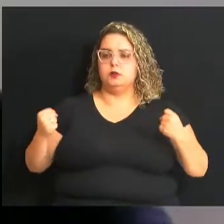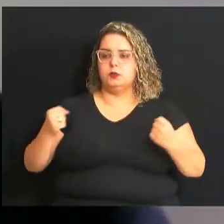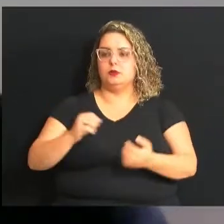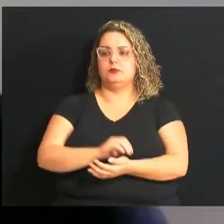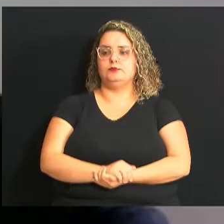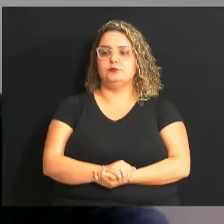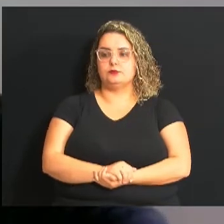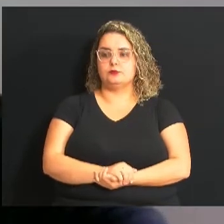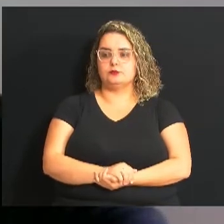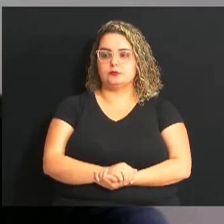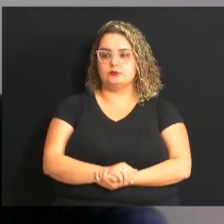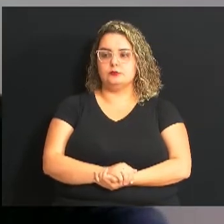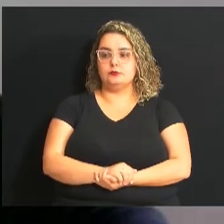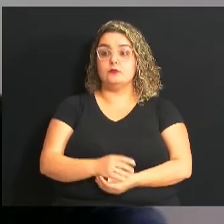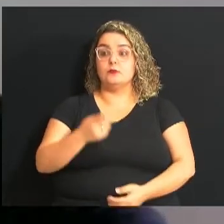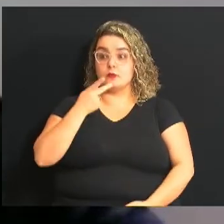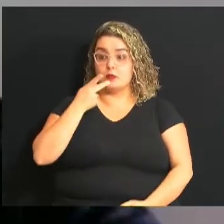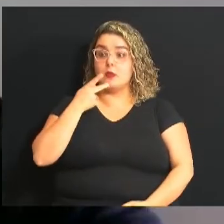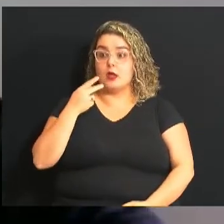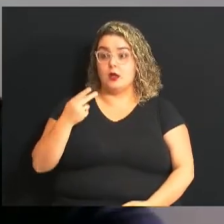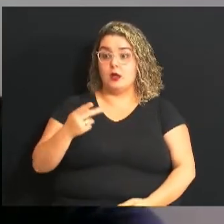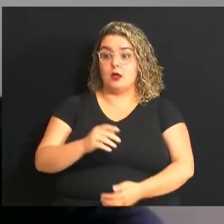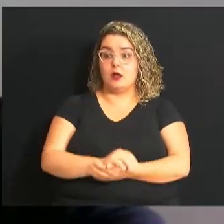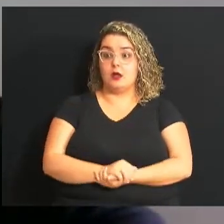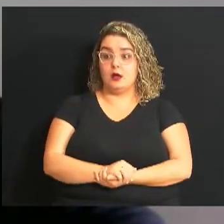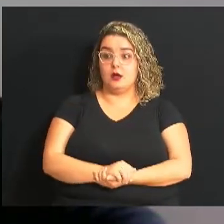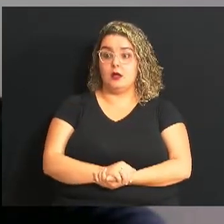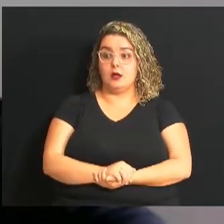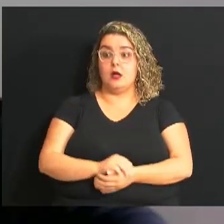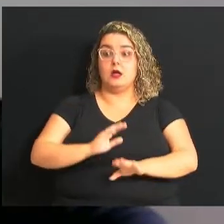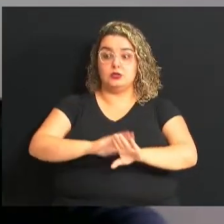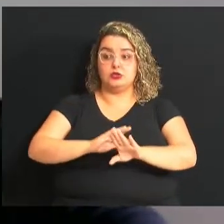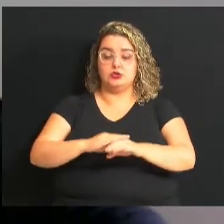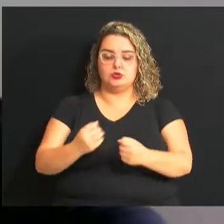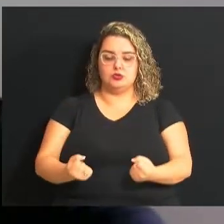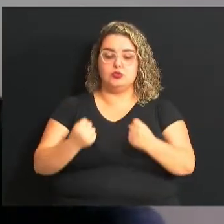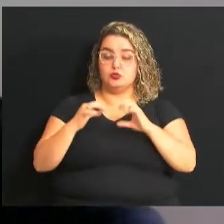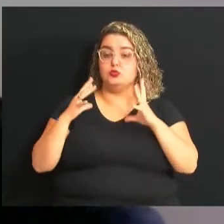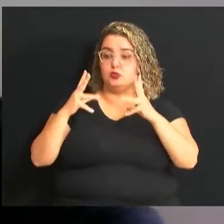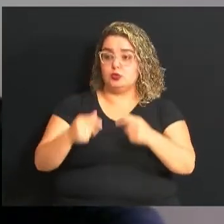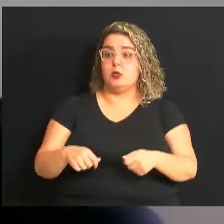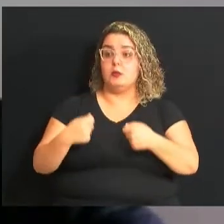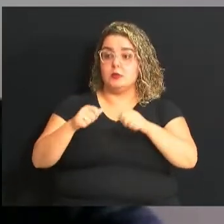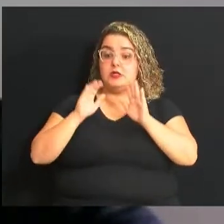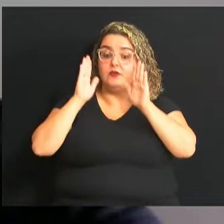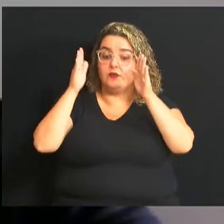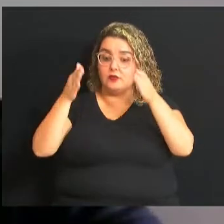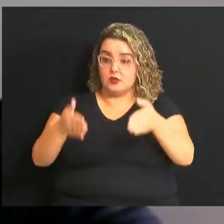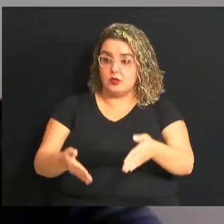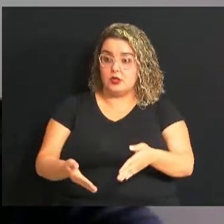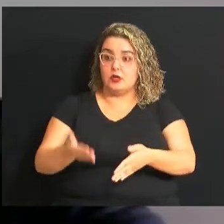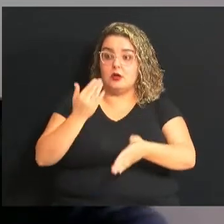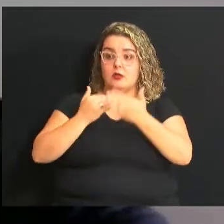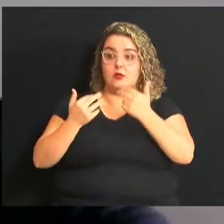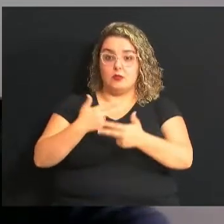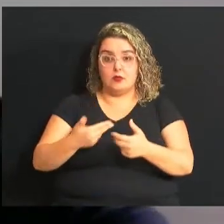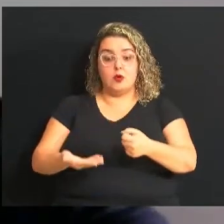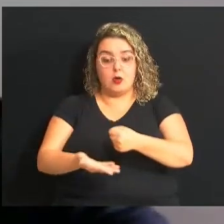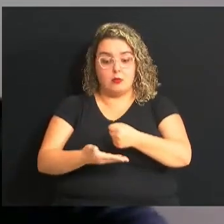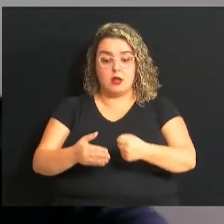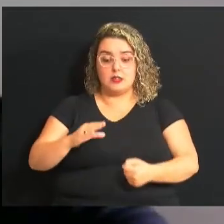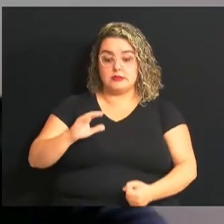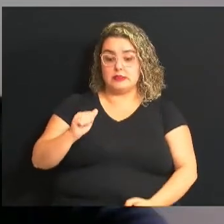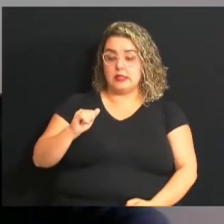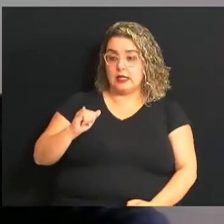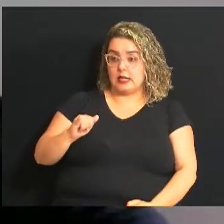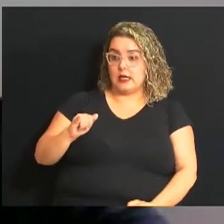Então, como eu disse, musculação, atividade física em geral, você tem que focar em alimentos fontes de carboidrato, tá?